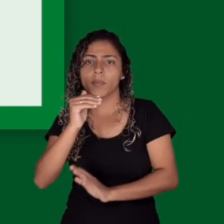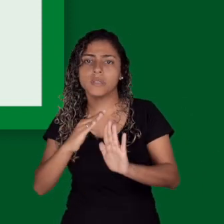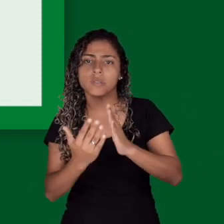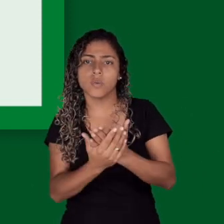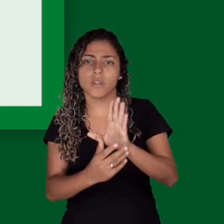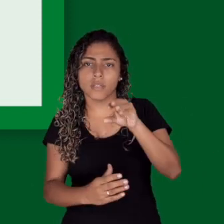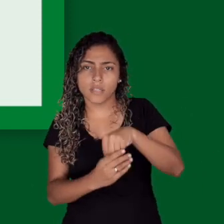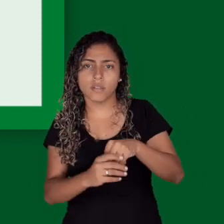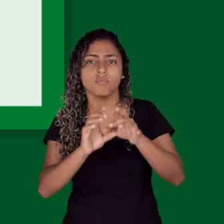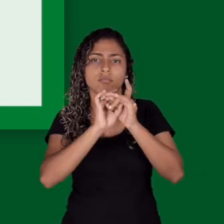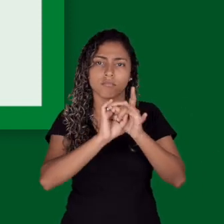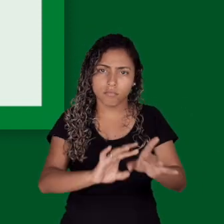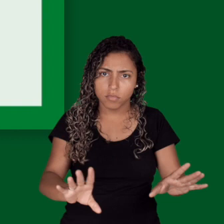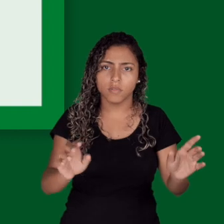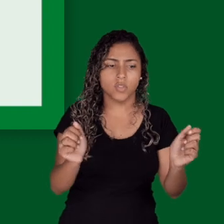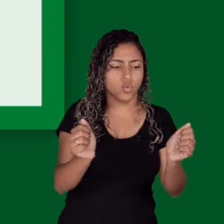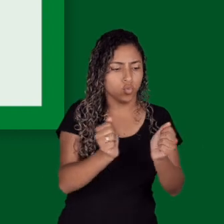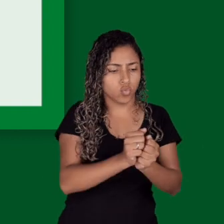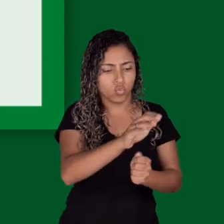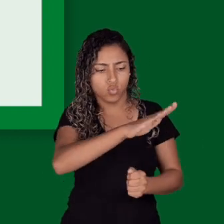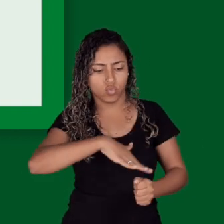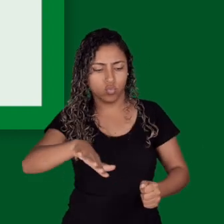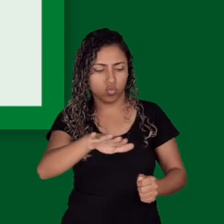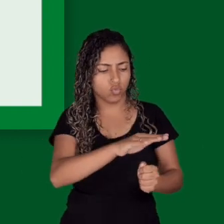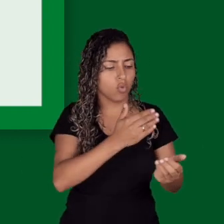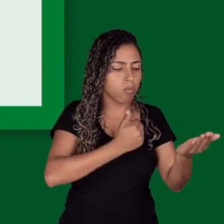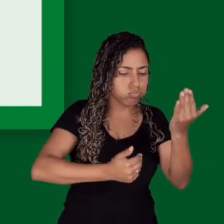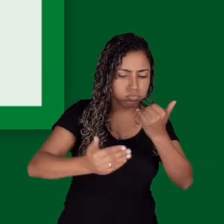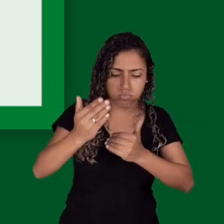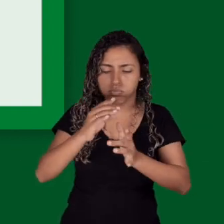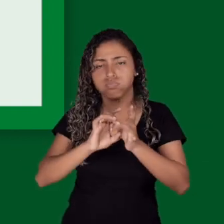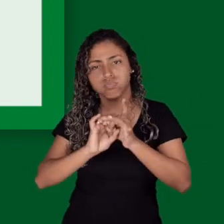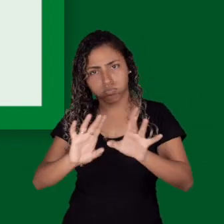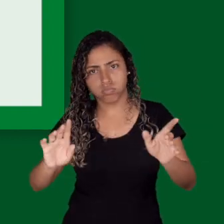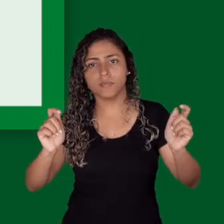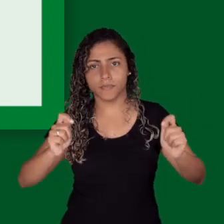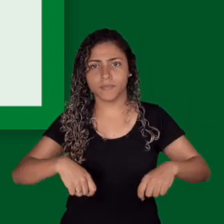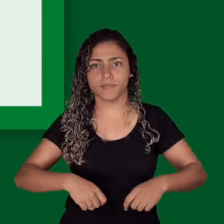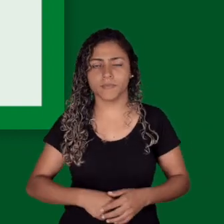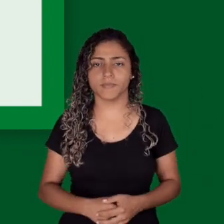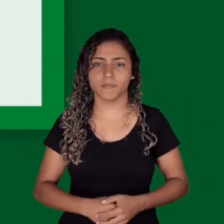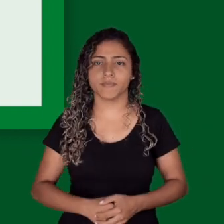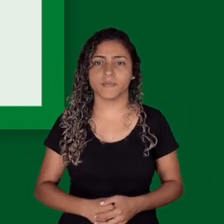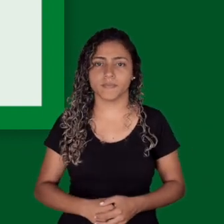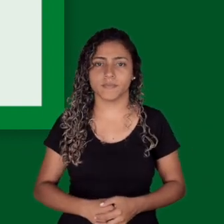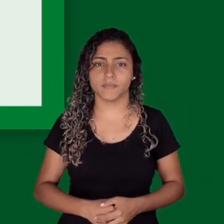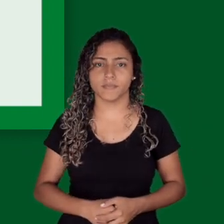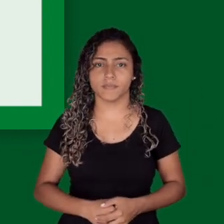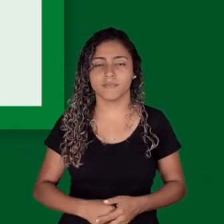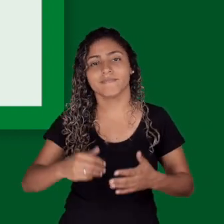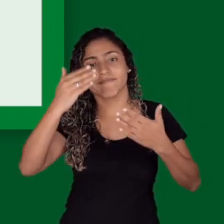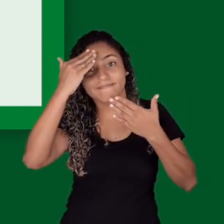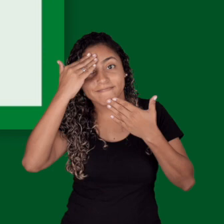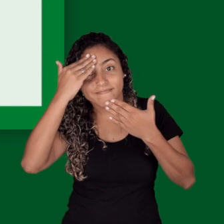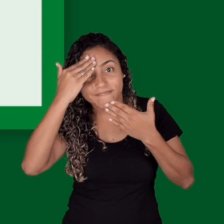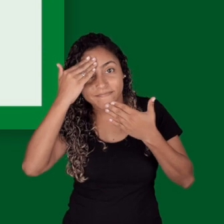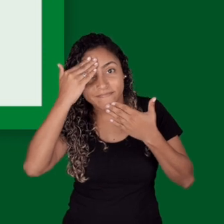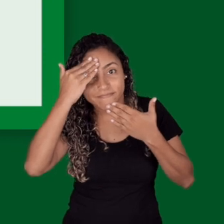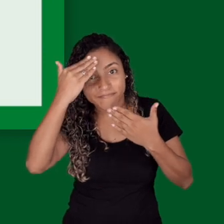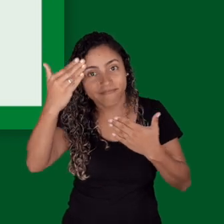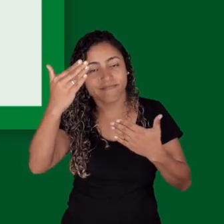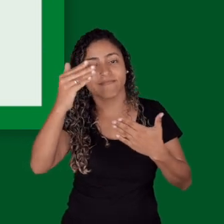direito de se alimentar na escola junto com os demais estudantes. Obrigado, eu agradeço